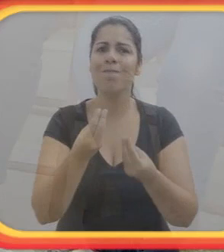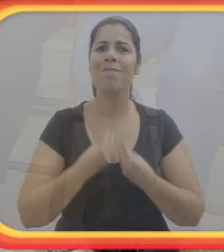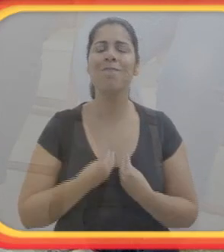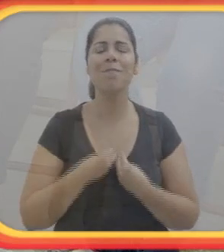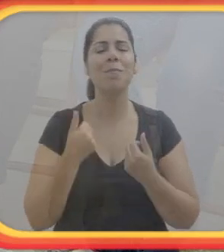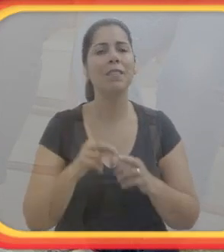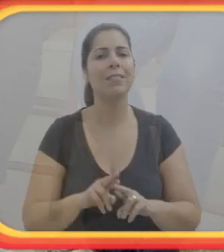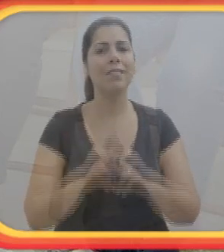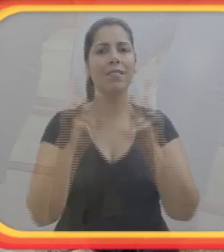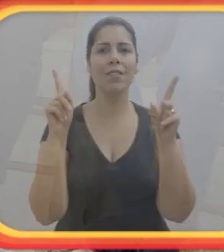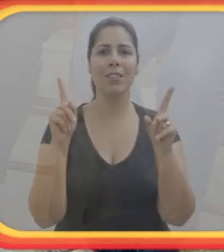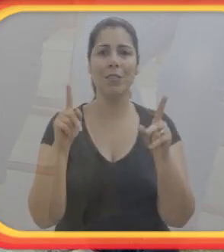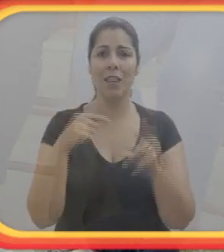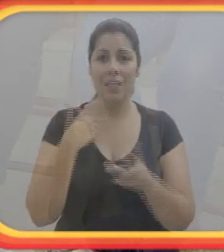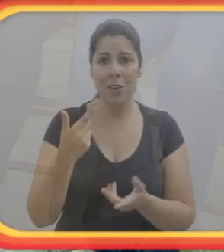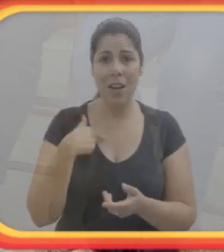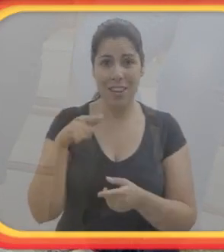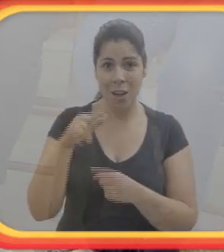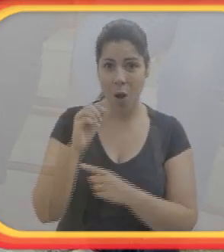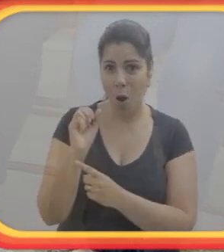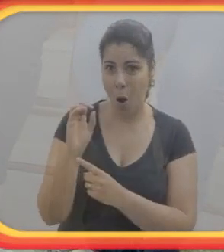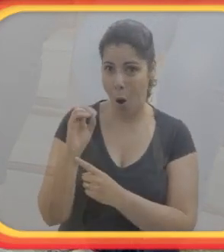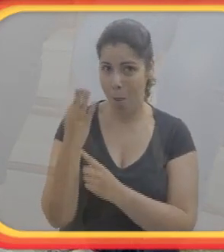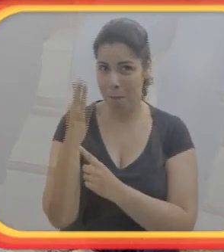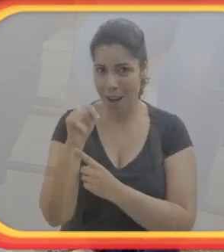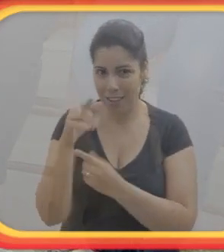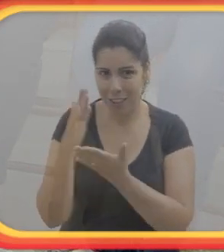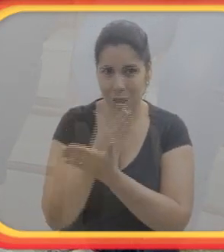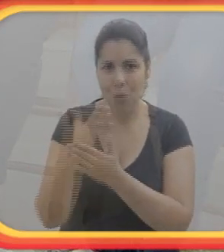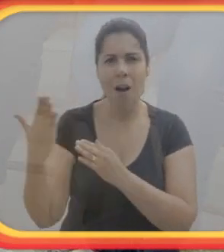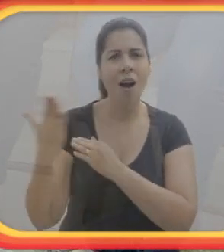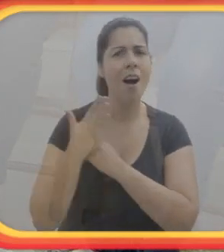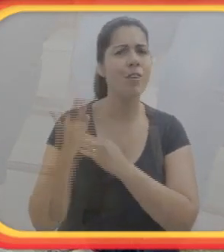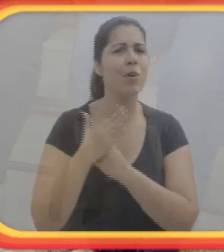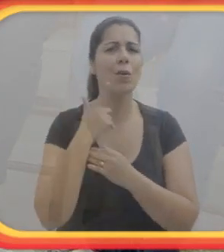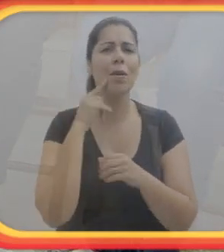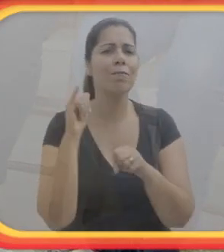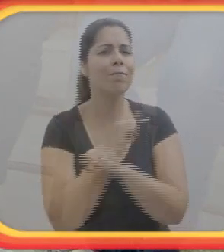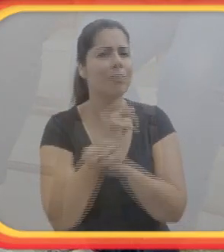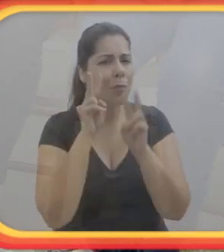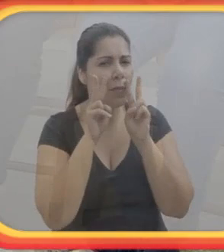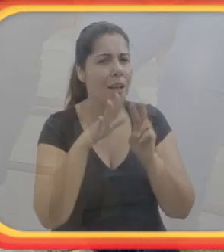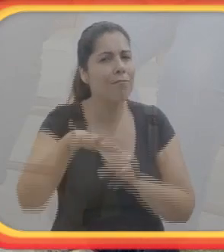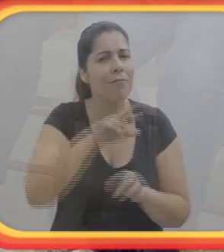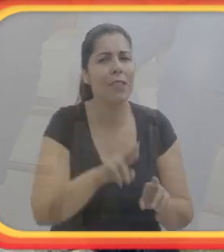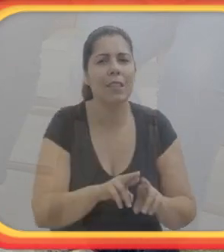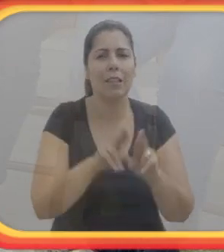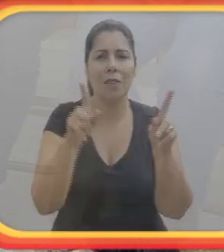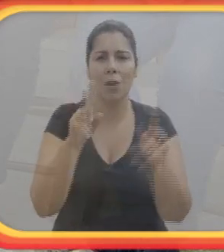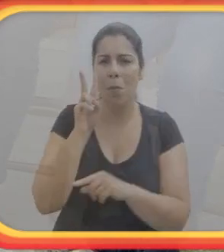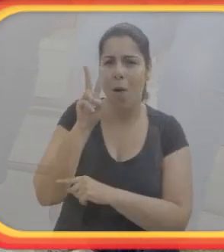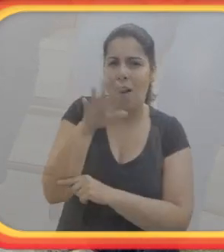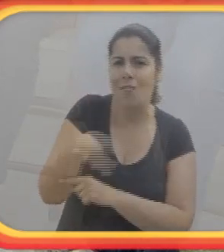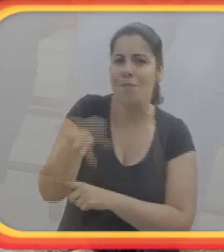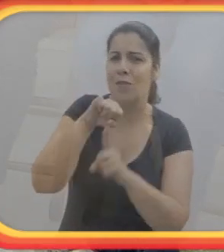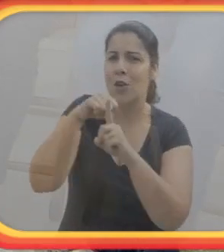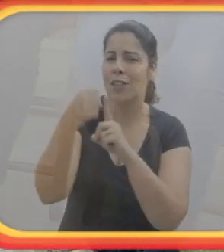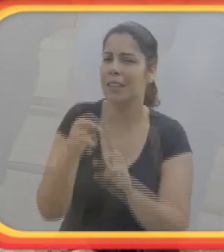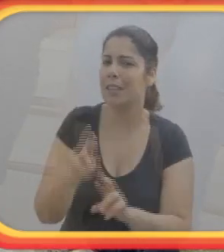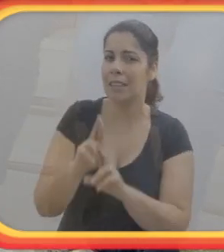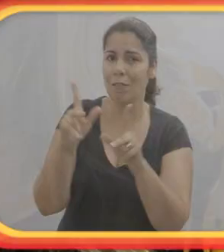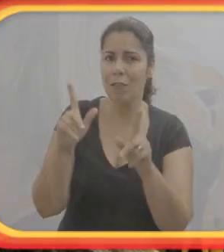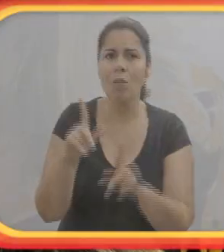livros, assim, livros de pais, né? Livros mais que trouxessem alguma coisa